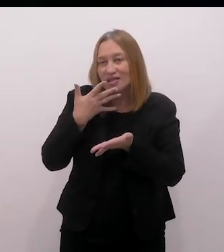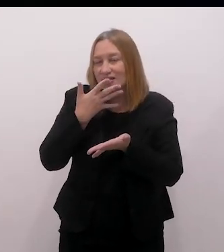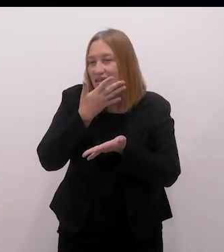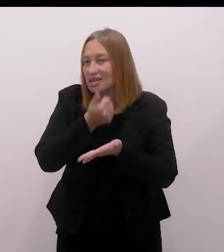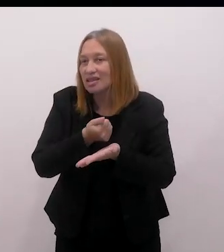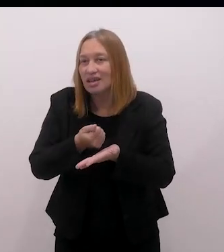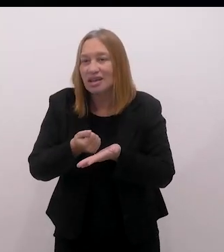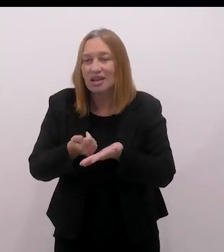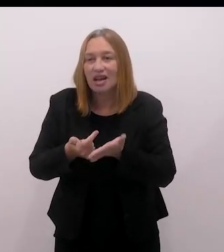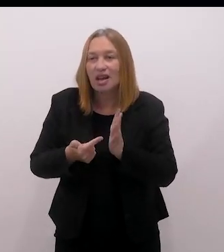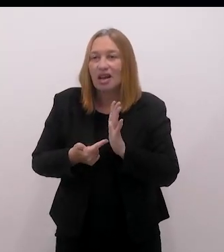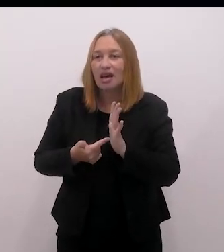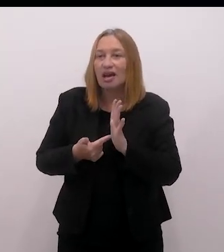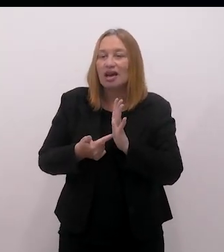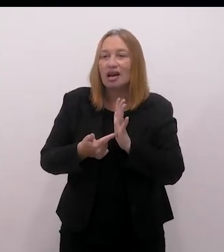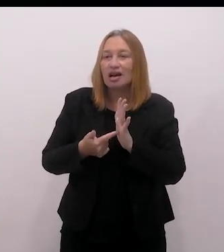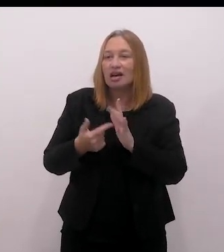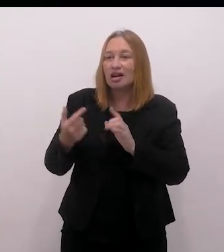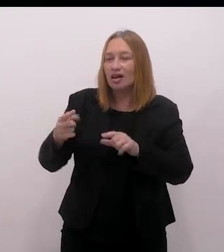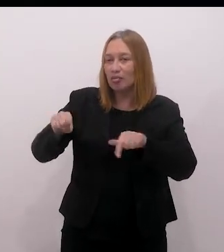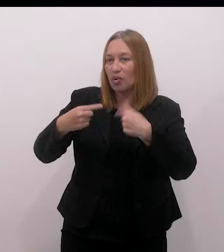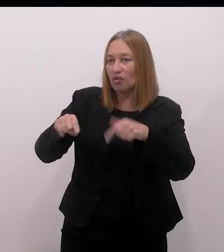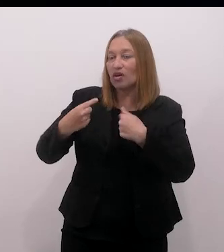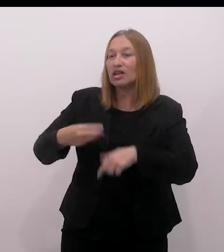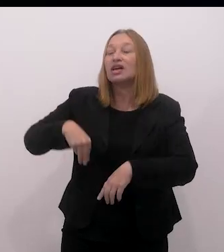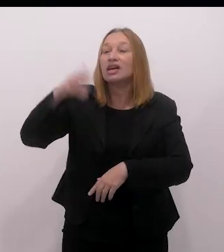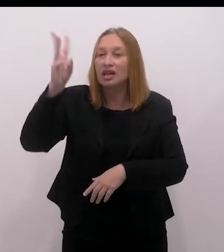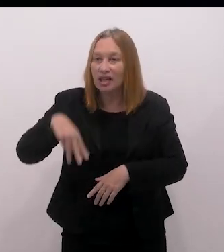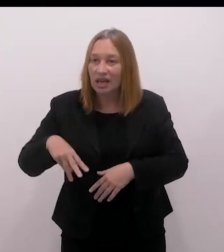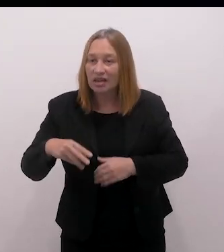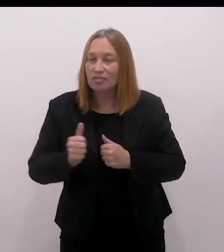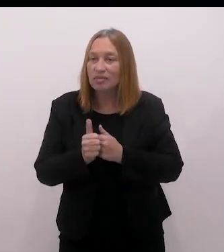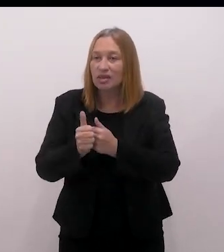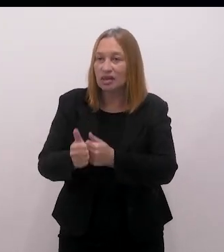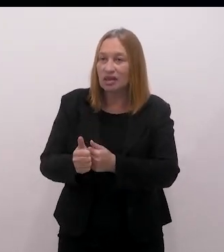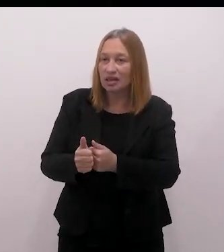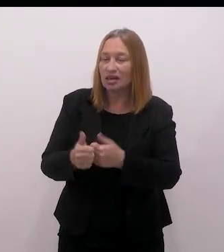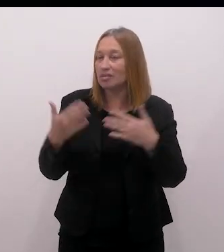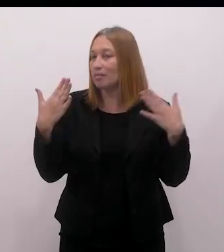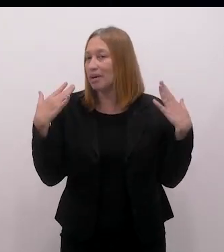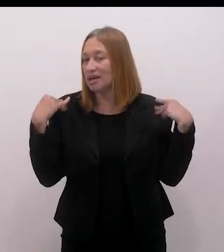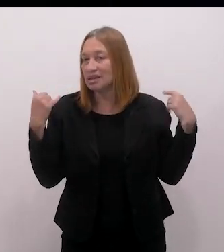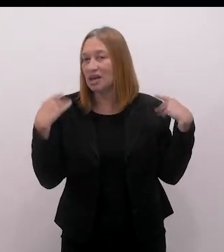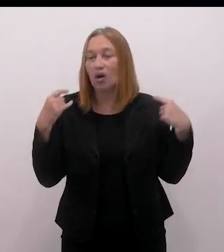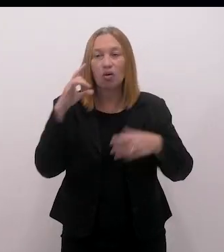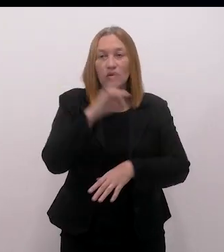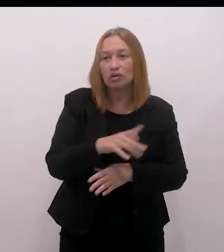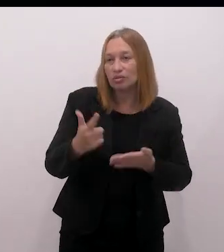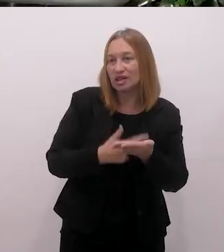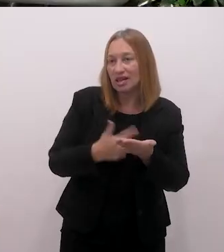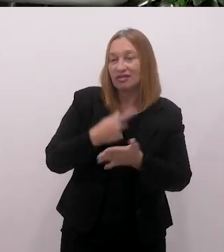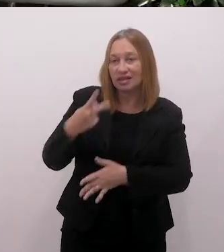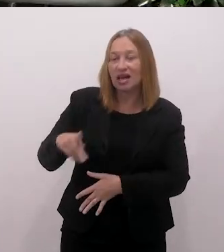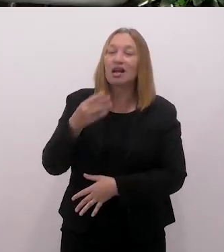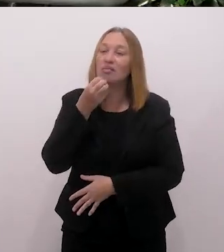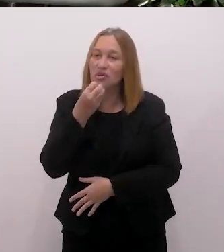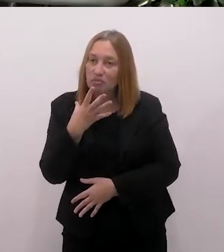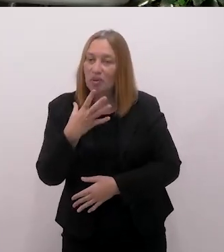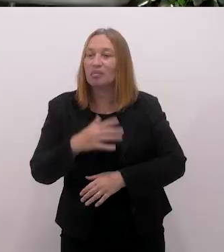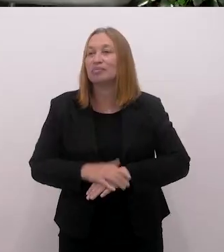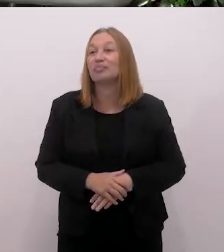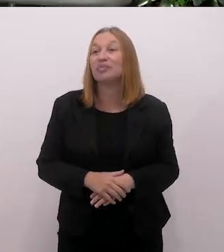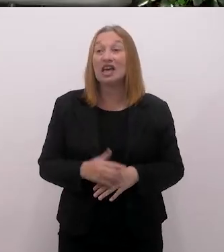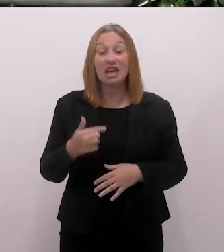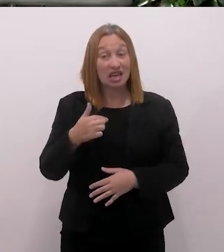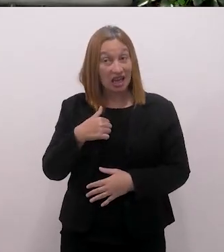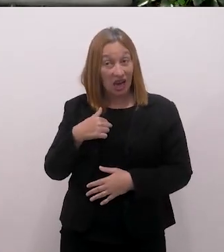ela arrebata a gente, que é o Quem Me Leva para Passear, que é o último livro dela, que acho que vale muito a pena. Tá muito bom esse livro.